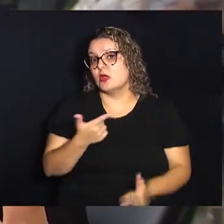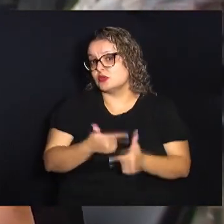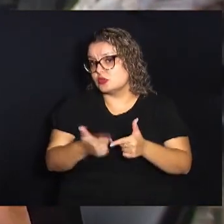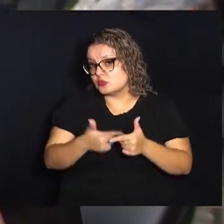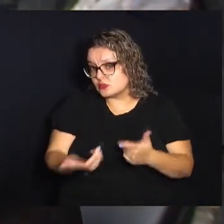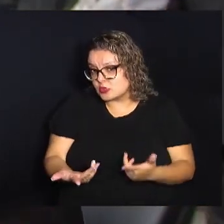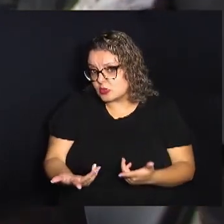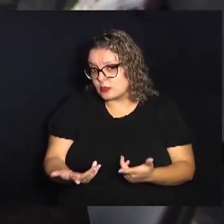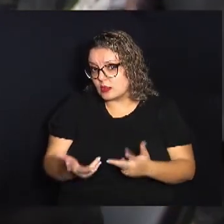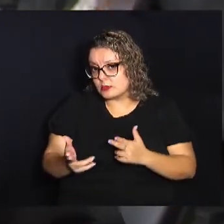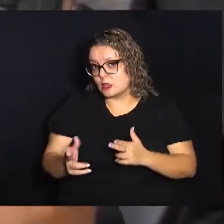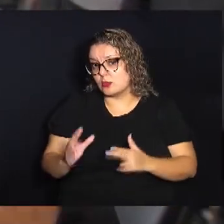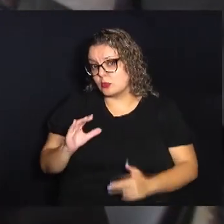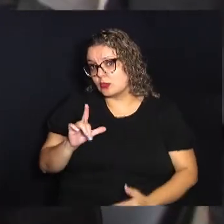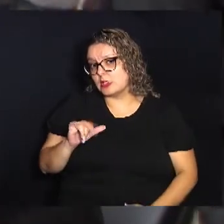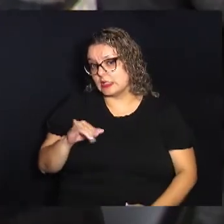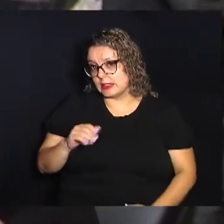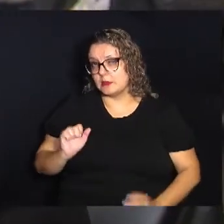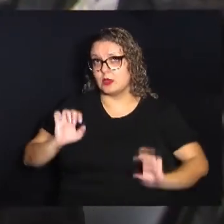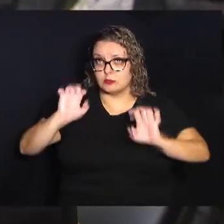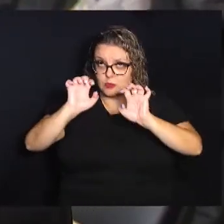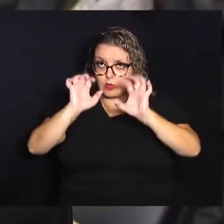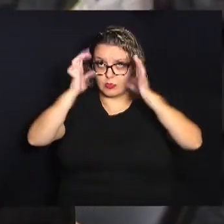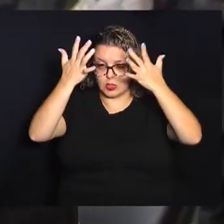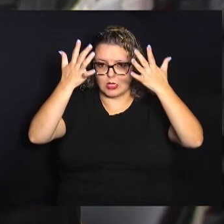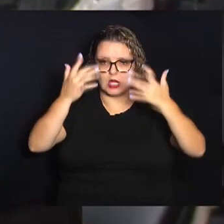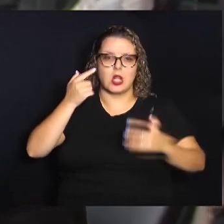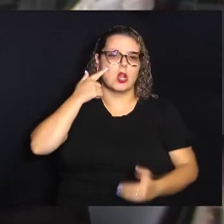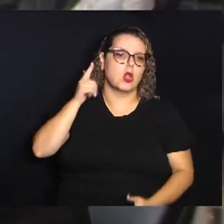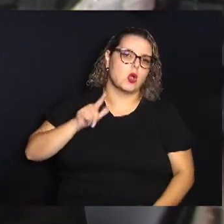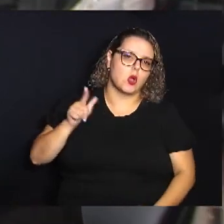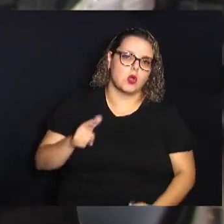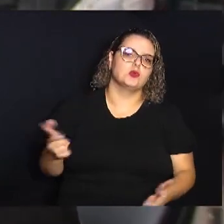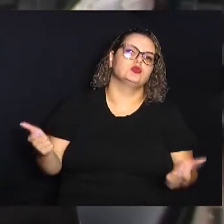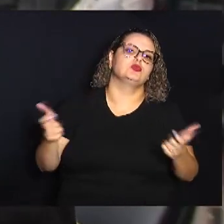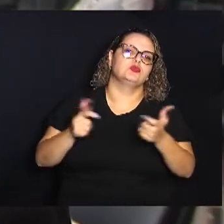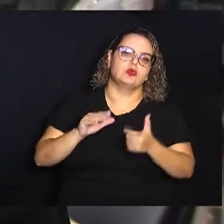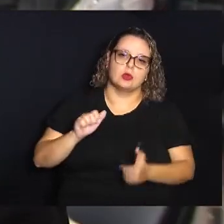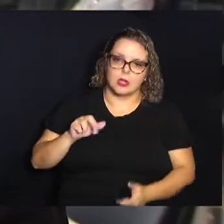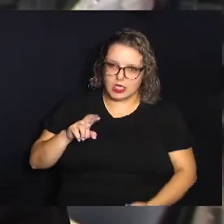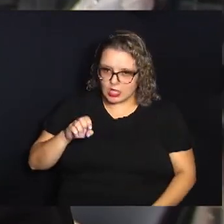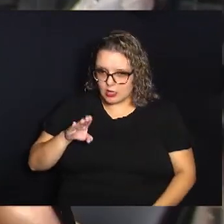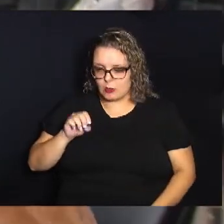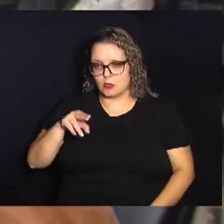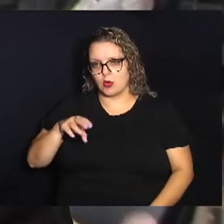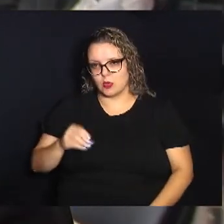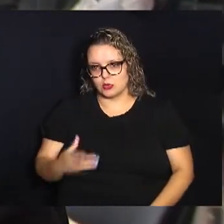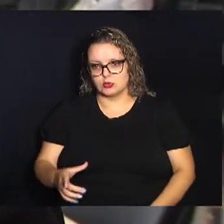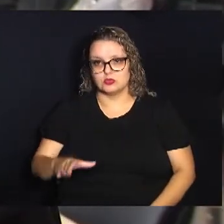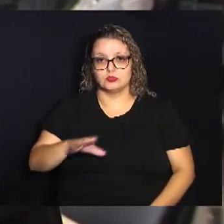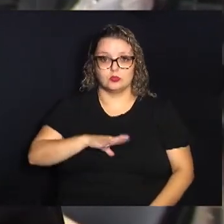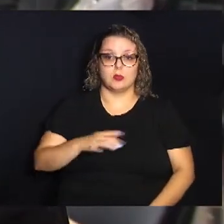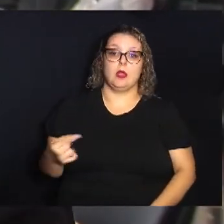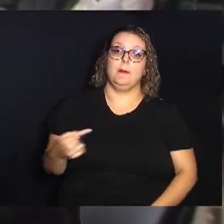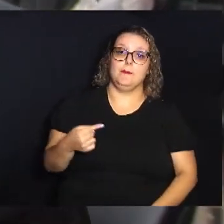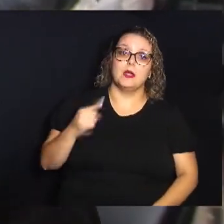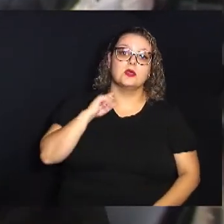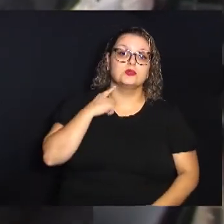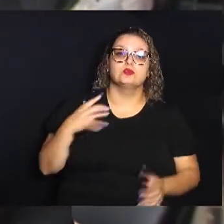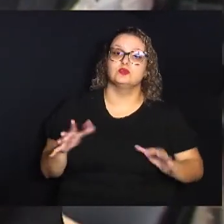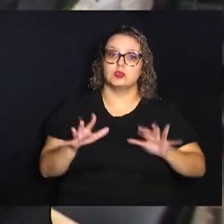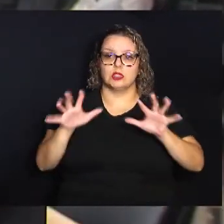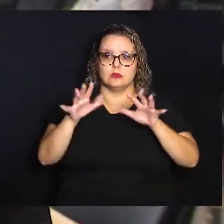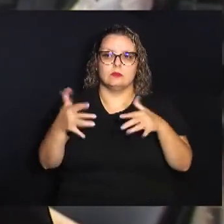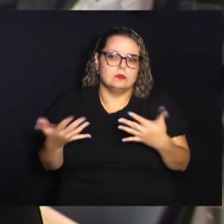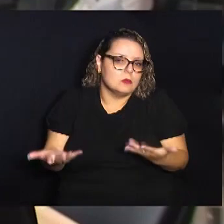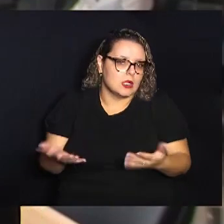nós temos responsabilidades em diminuir a emissão de carbono, de ter uma cidade menos poluente, mas